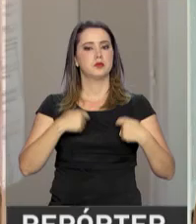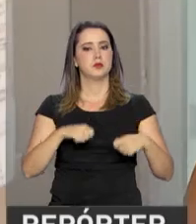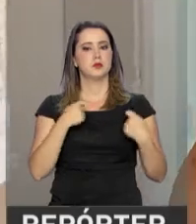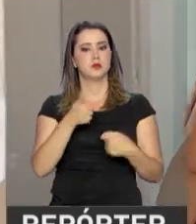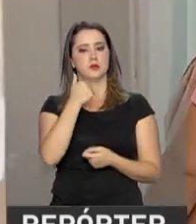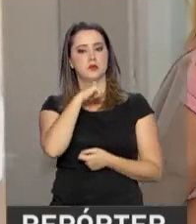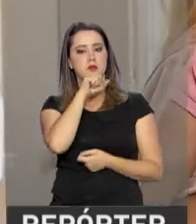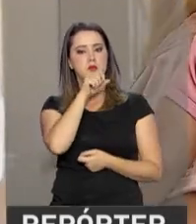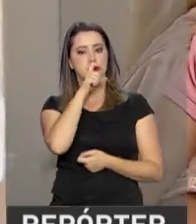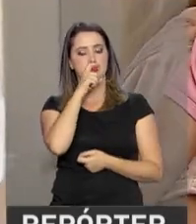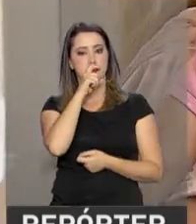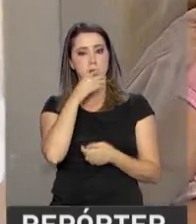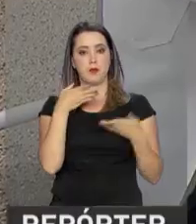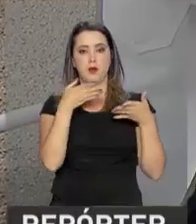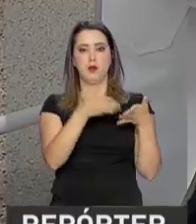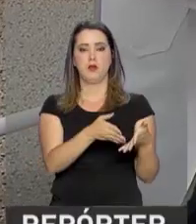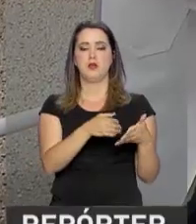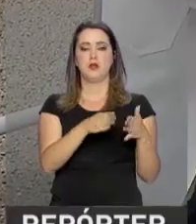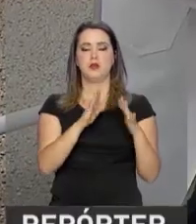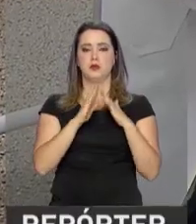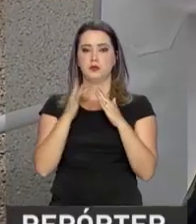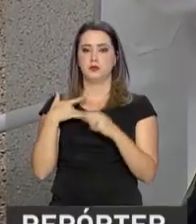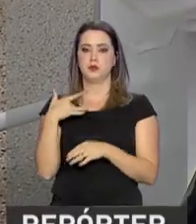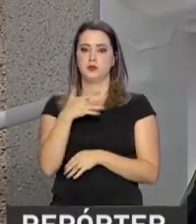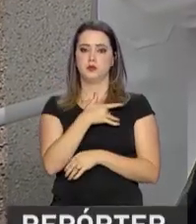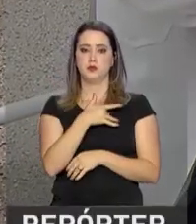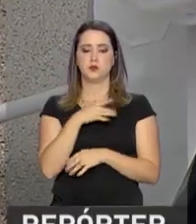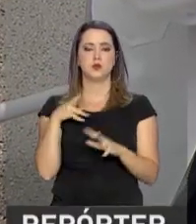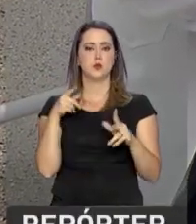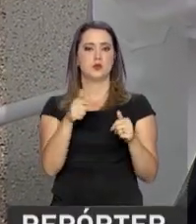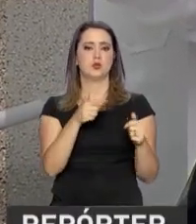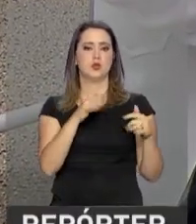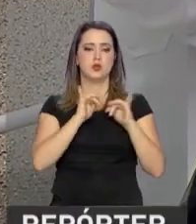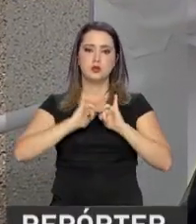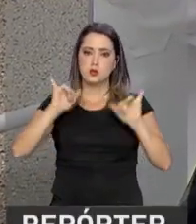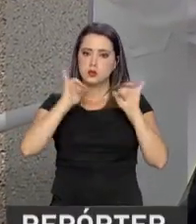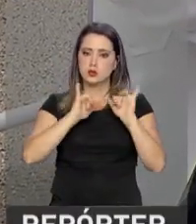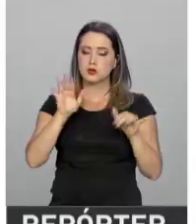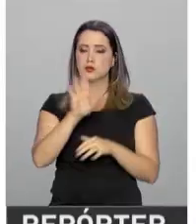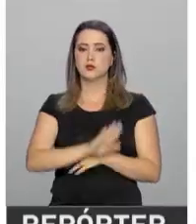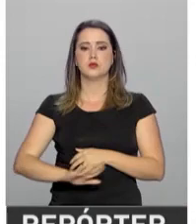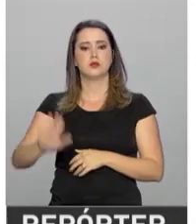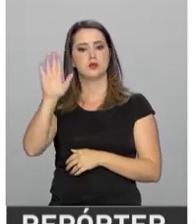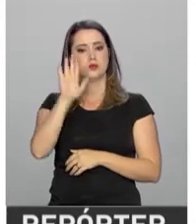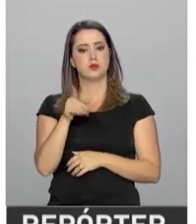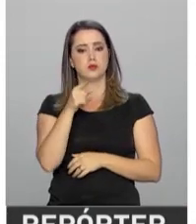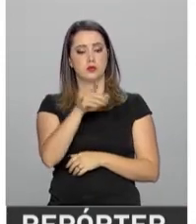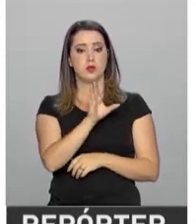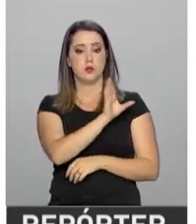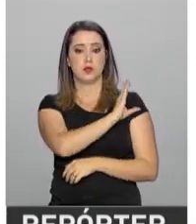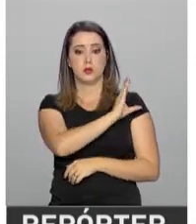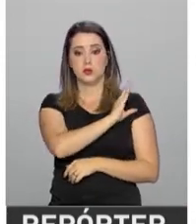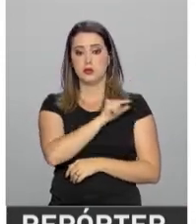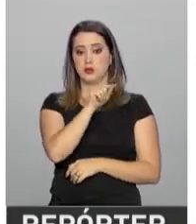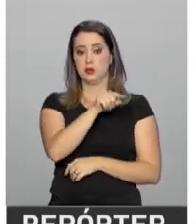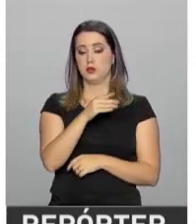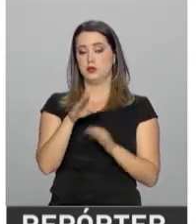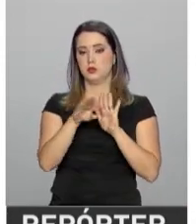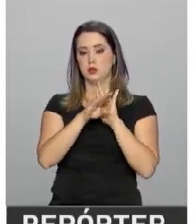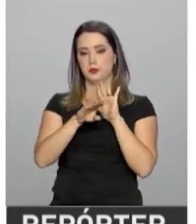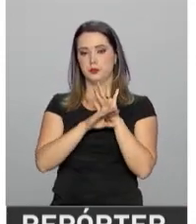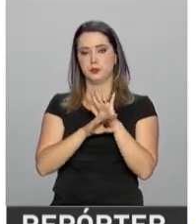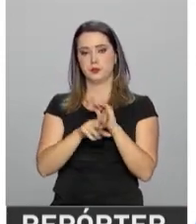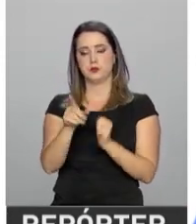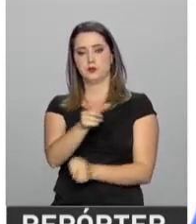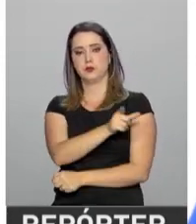levem as crianças aos postos para imunização em todas as campanhas nacionais para a coordenadora do programa nacional de